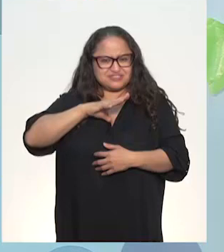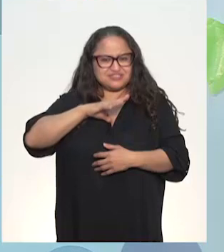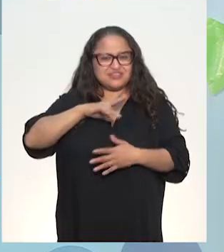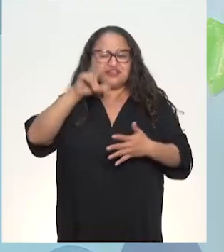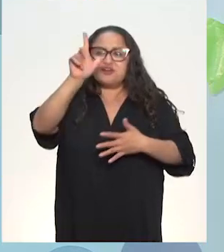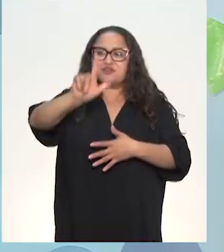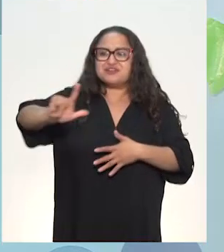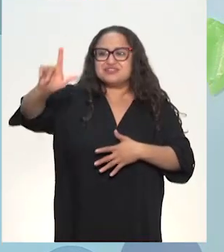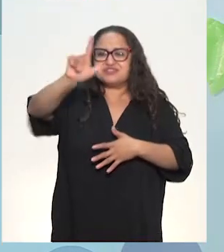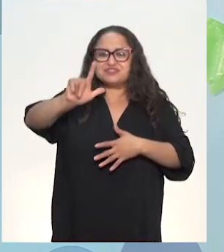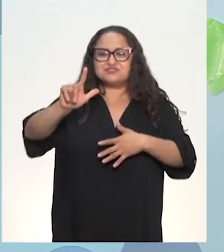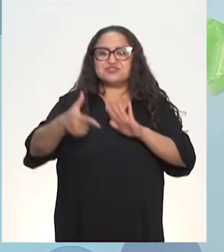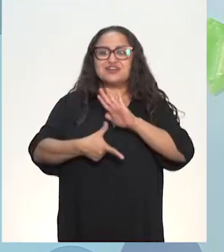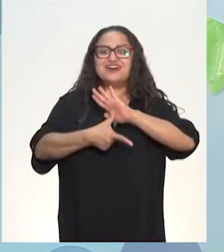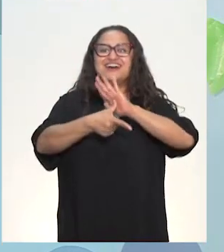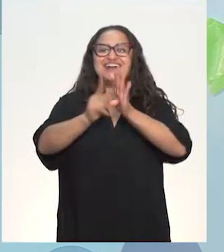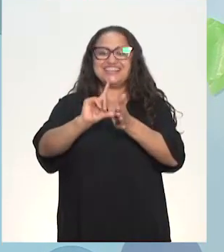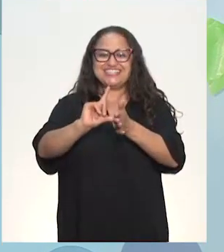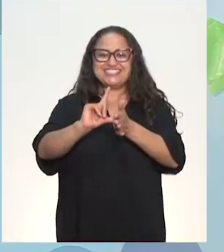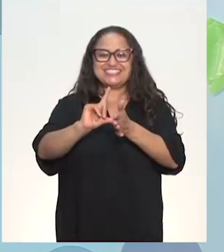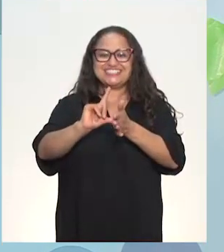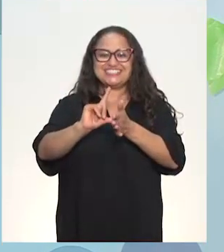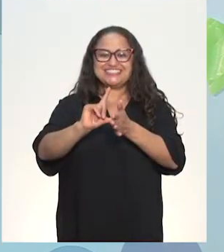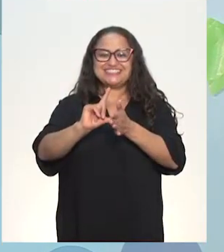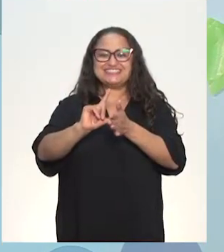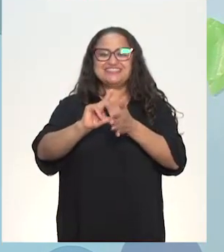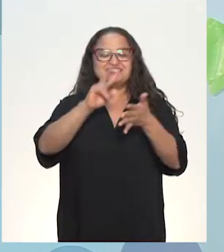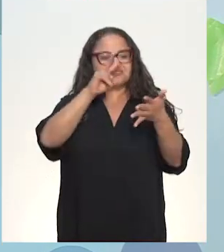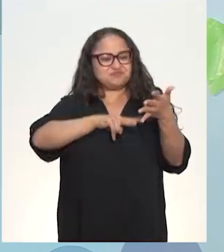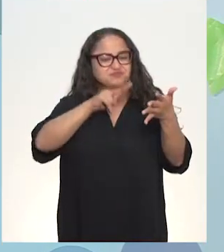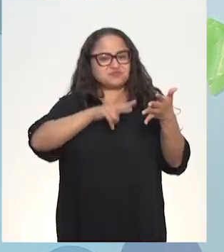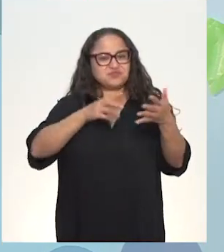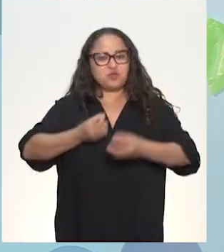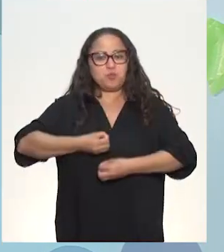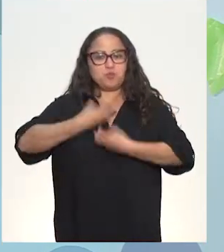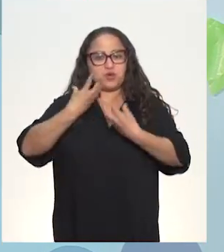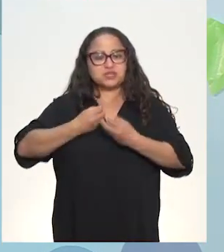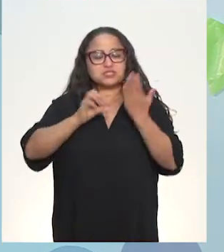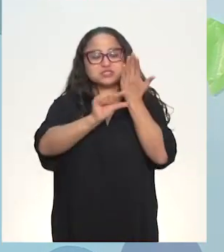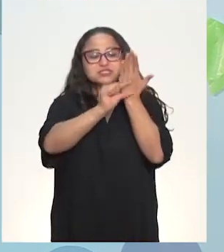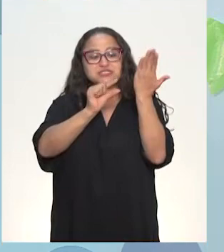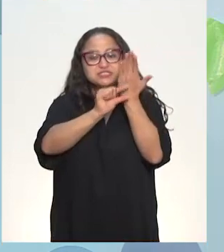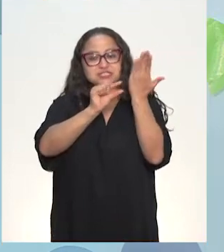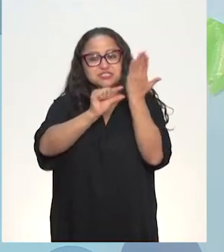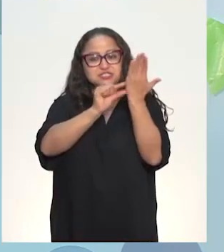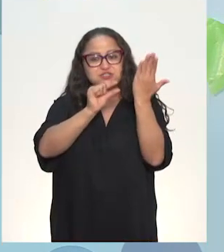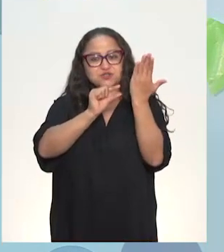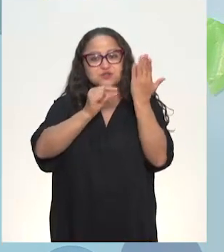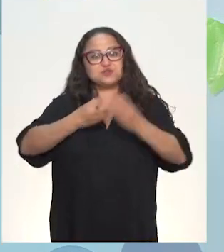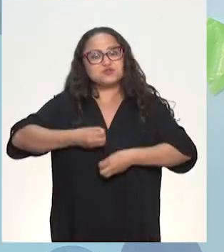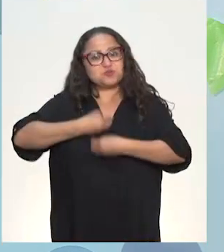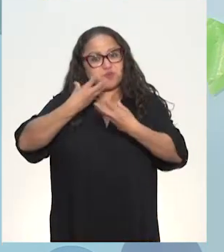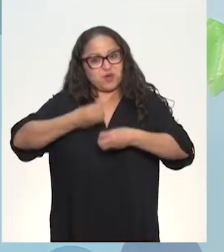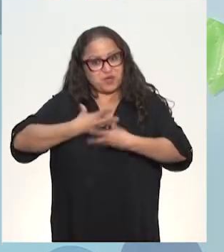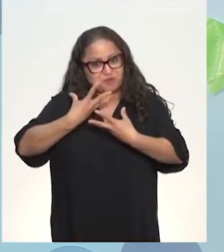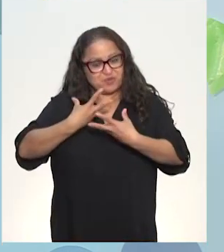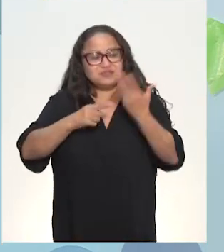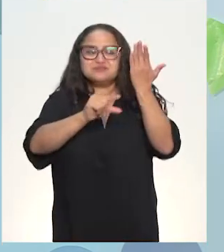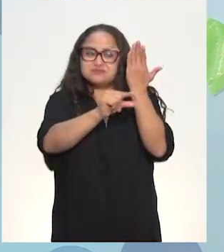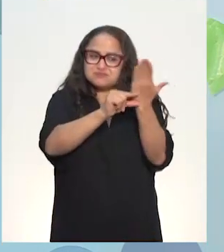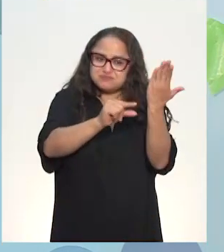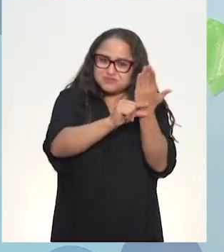literatura. Antes, recomendo a leitura de um poeta, de um escritor, de um poema, de um